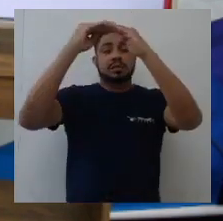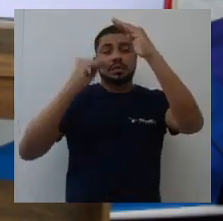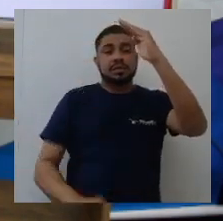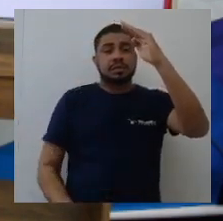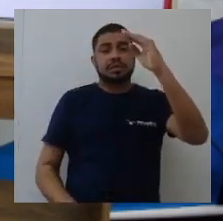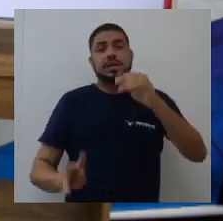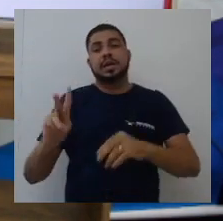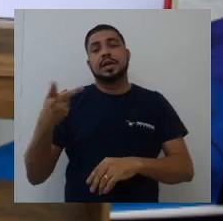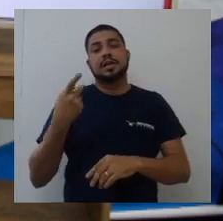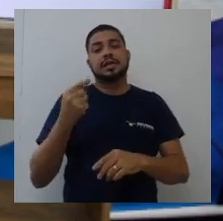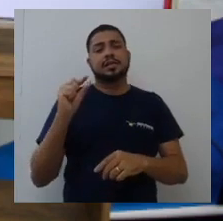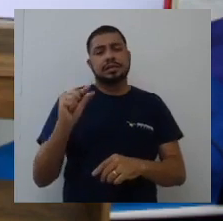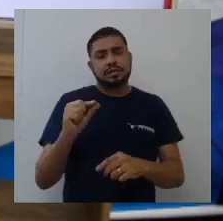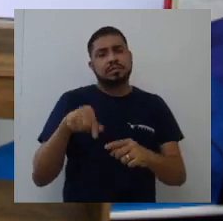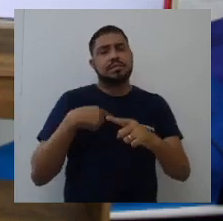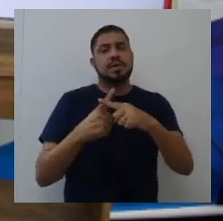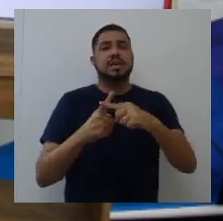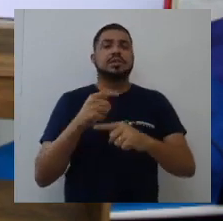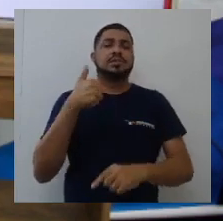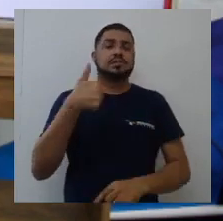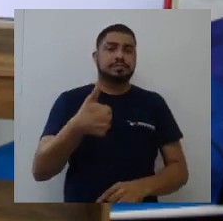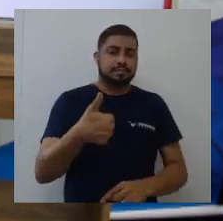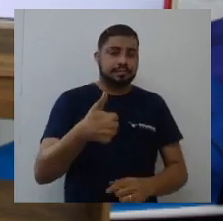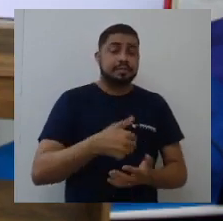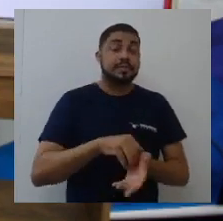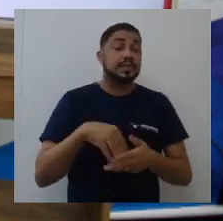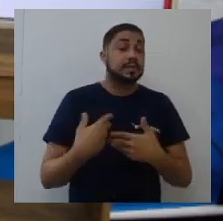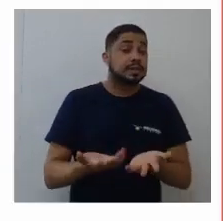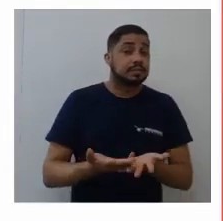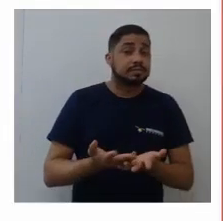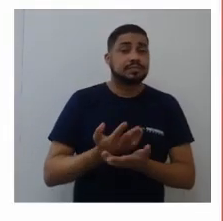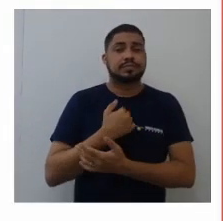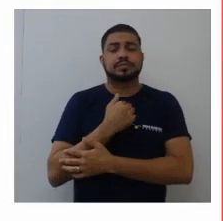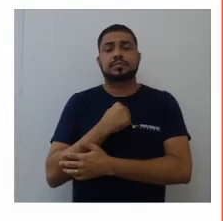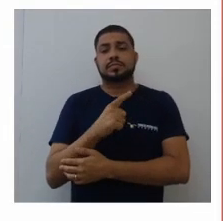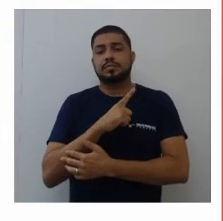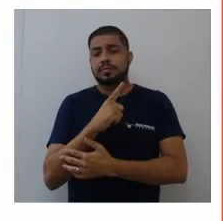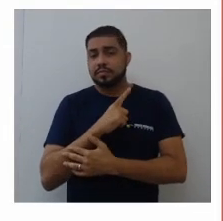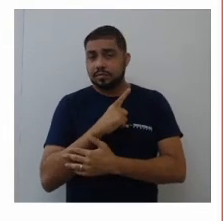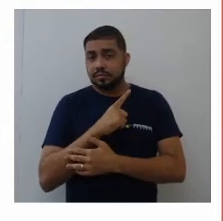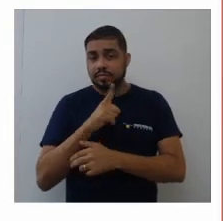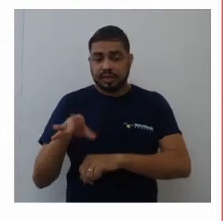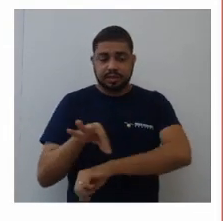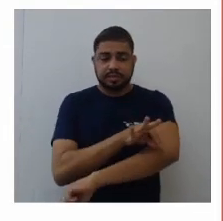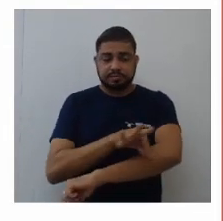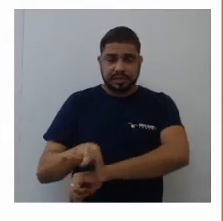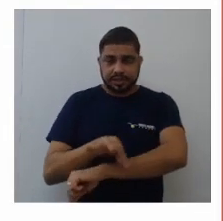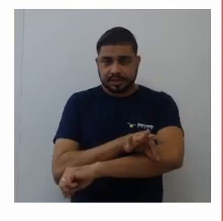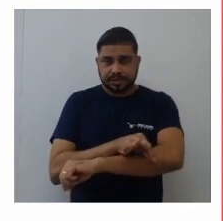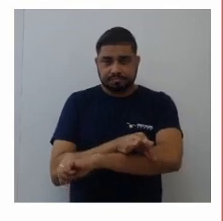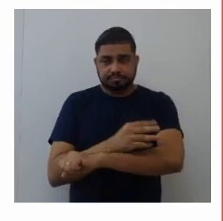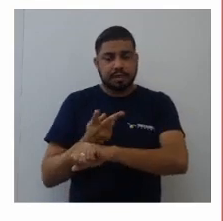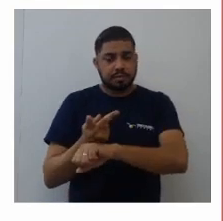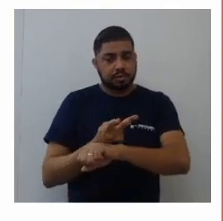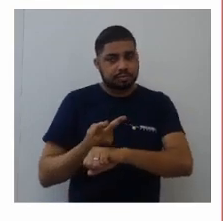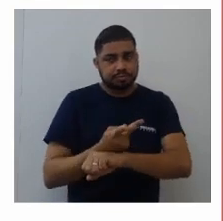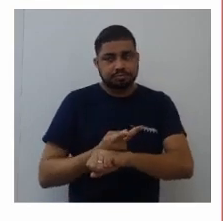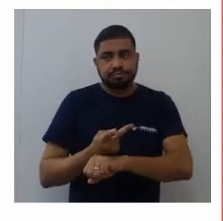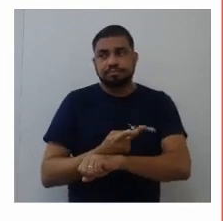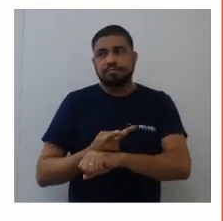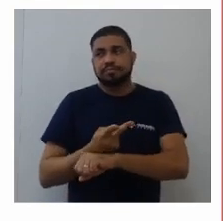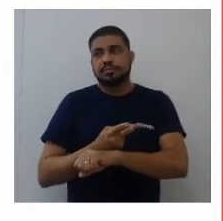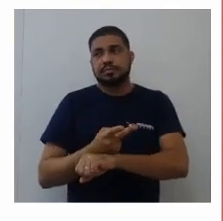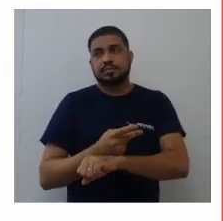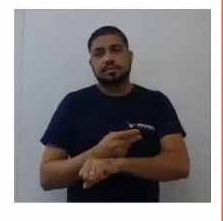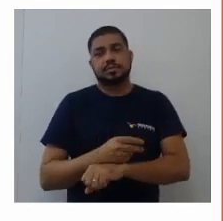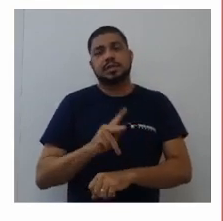Hzinho mais 1. Então, aqui eu vou ter o seguinte, eu tenho essa medida que está sendo procurada, essa medida